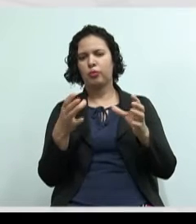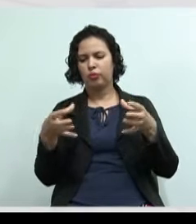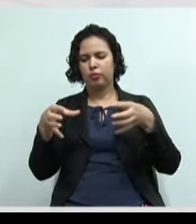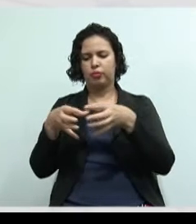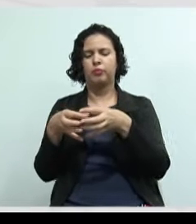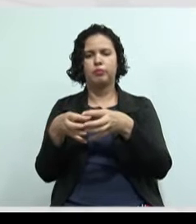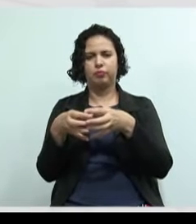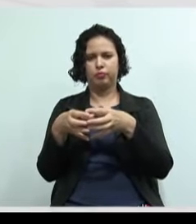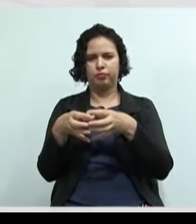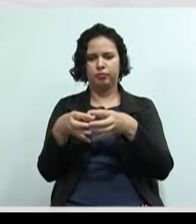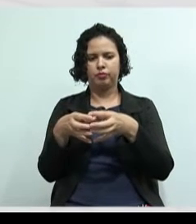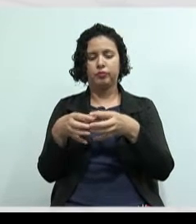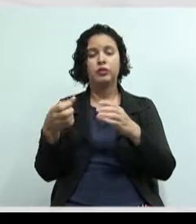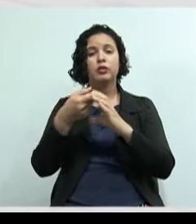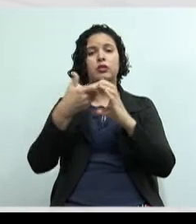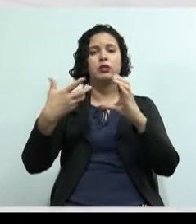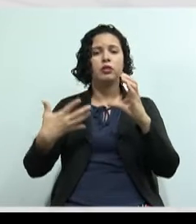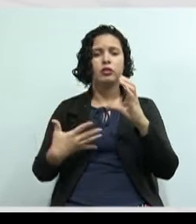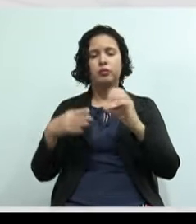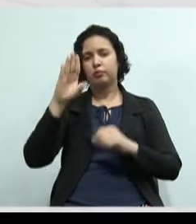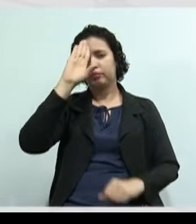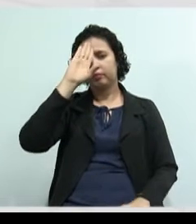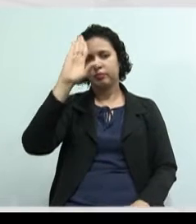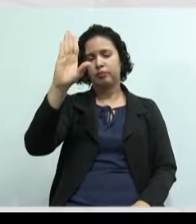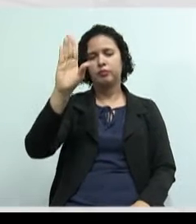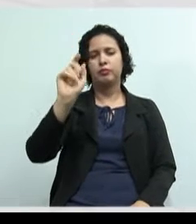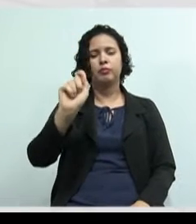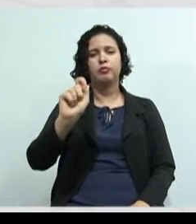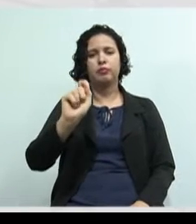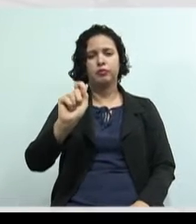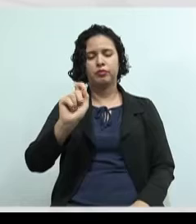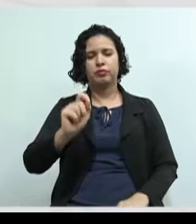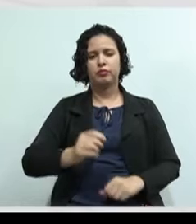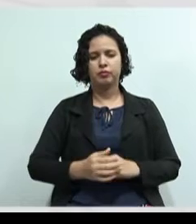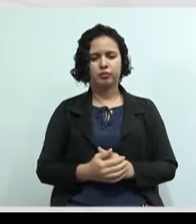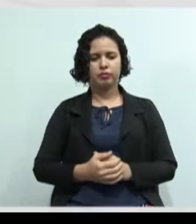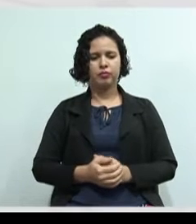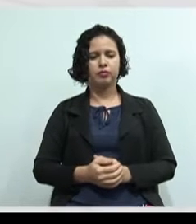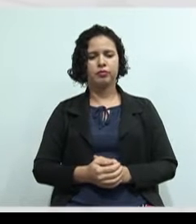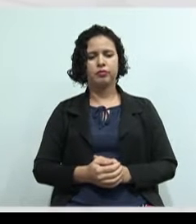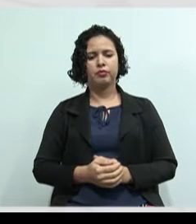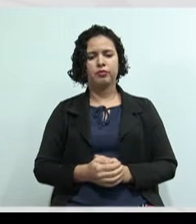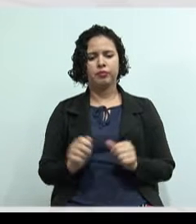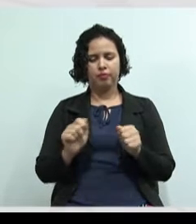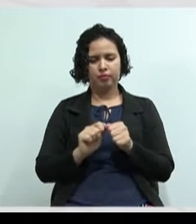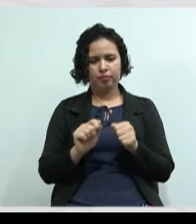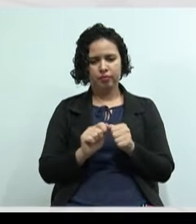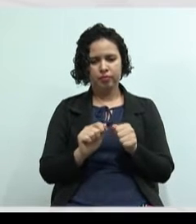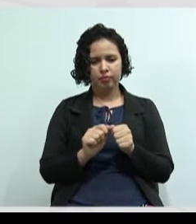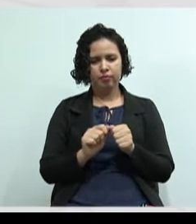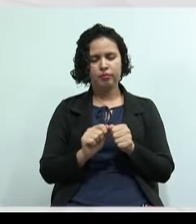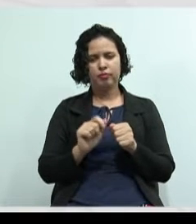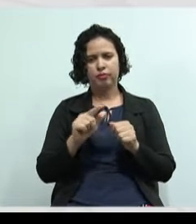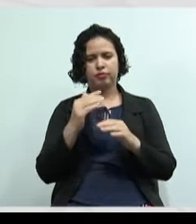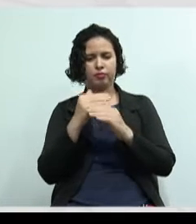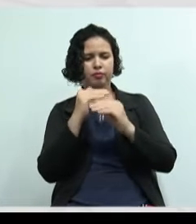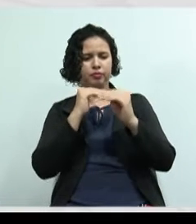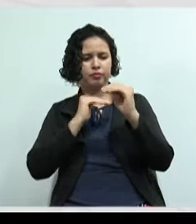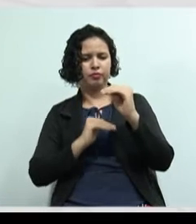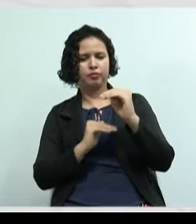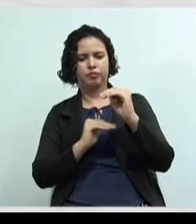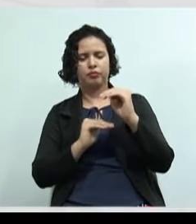de negócio. Quais são as características principais desse planejamento operacional? Ele é realizado nos níveis mais baixos,